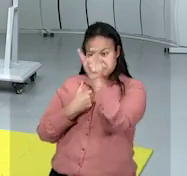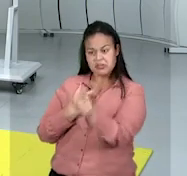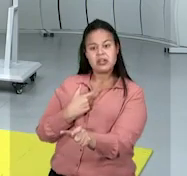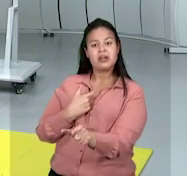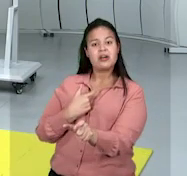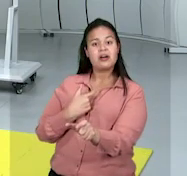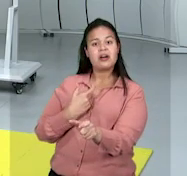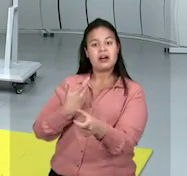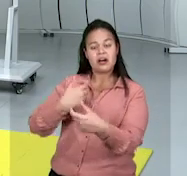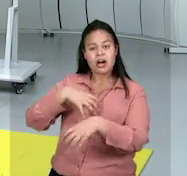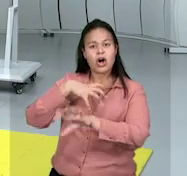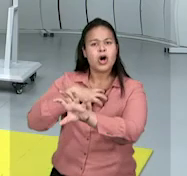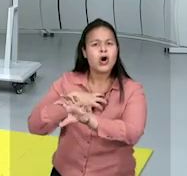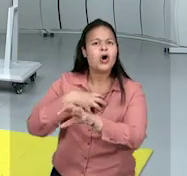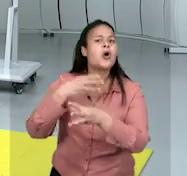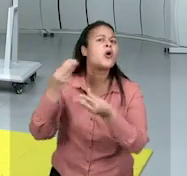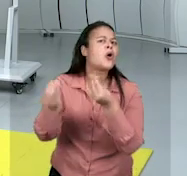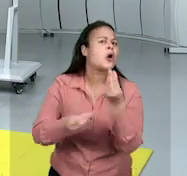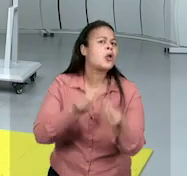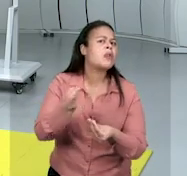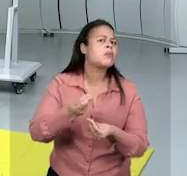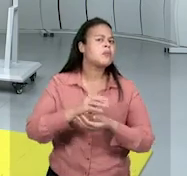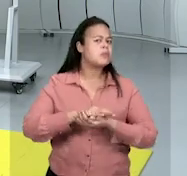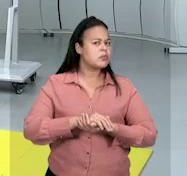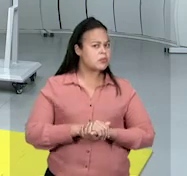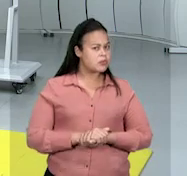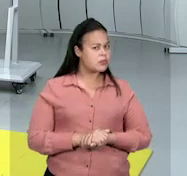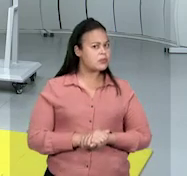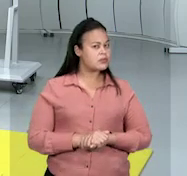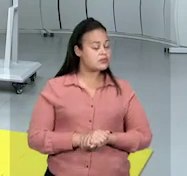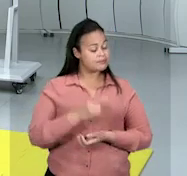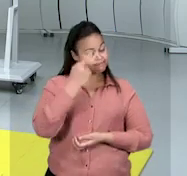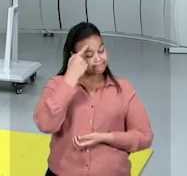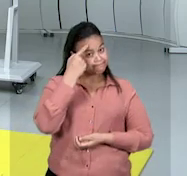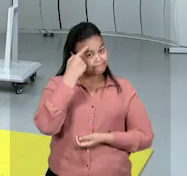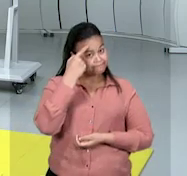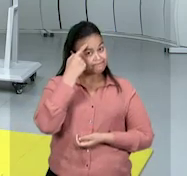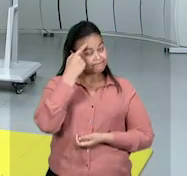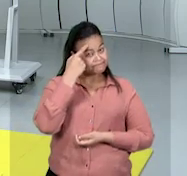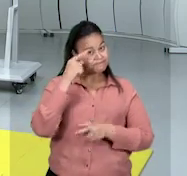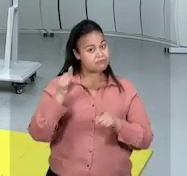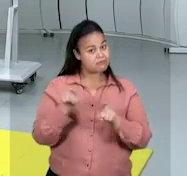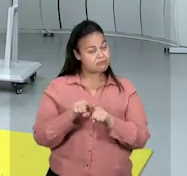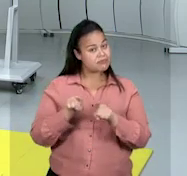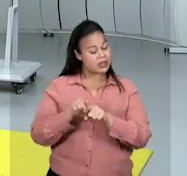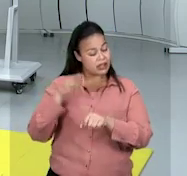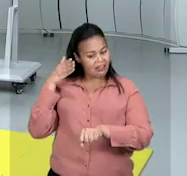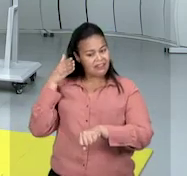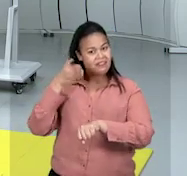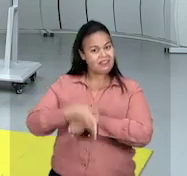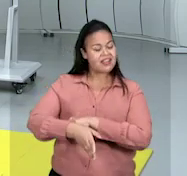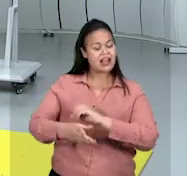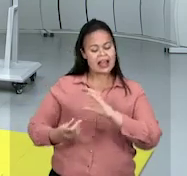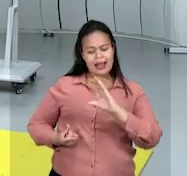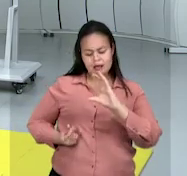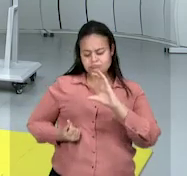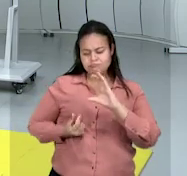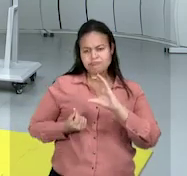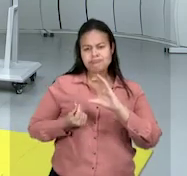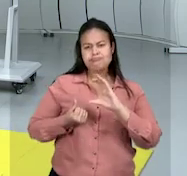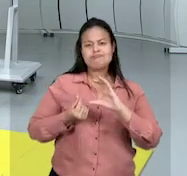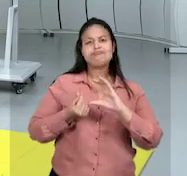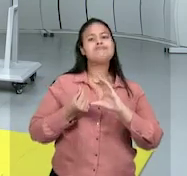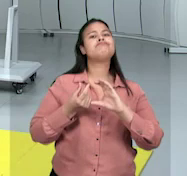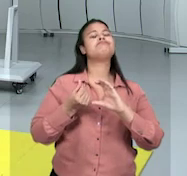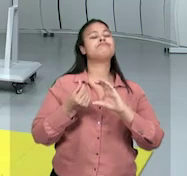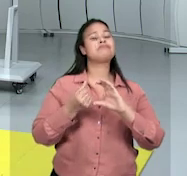humanas com os outros. E nisso nós vamos ter também essa alavancada do capitalismo, onde